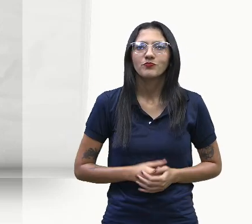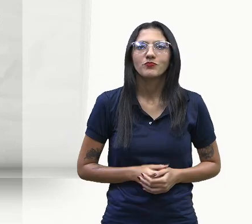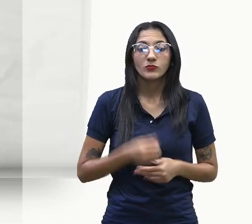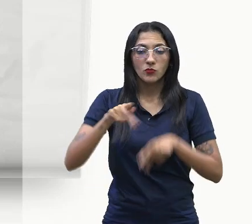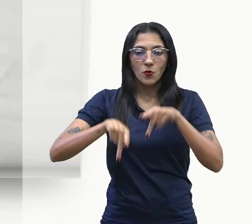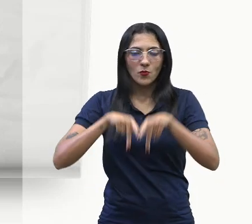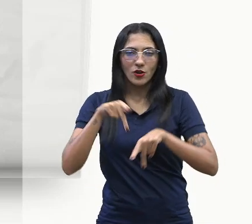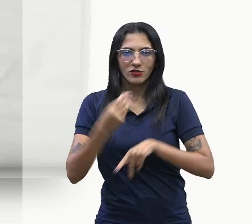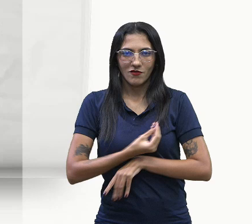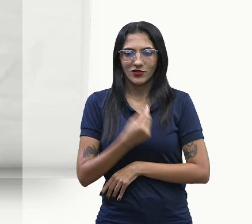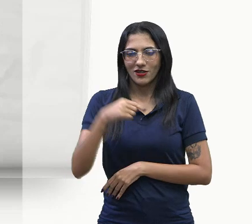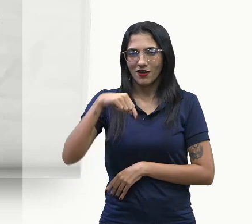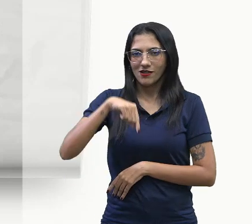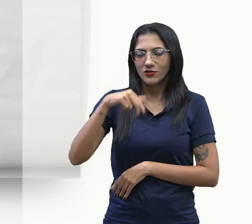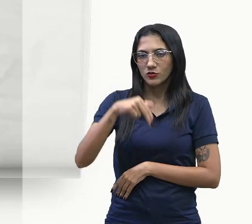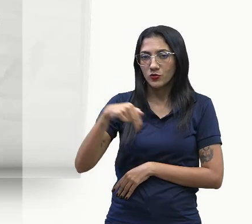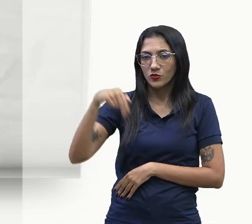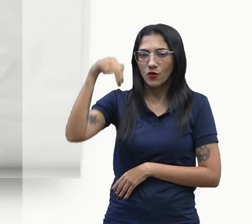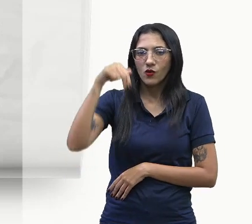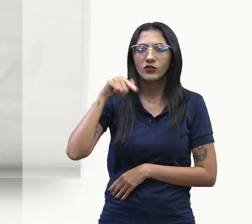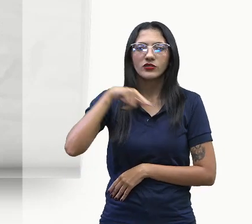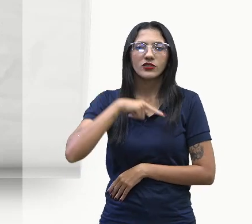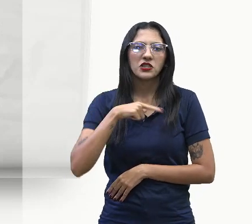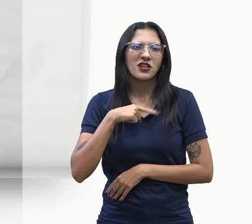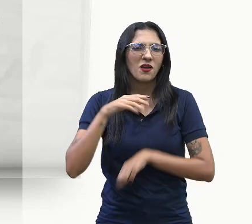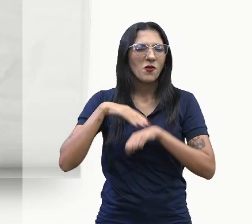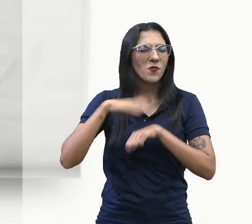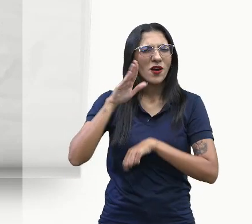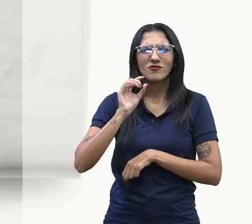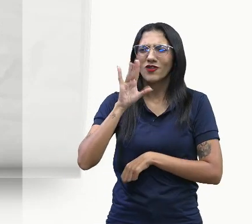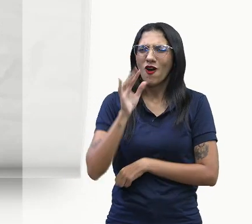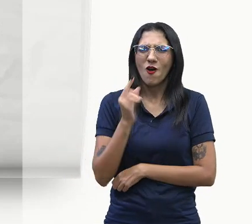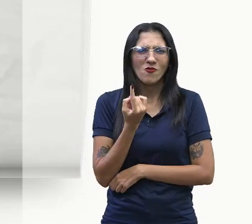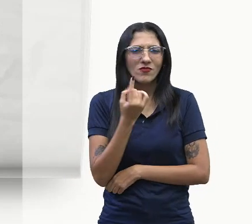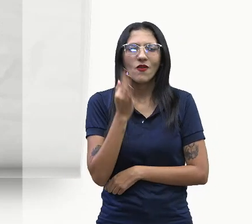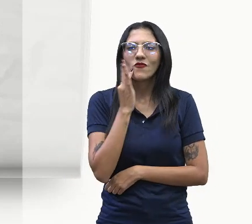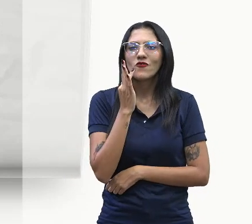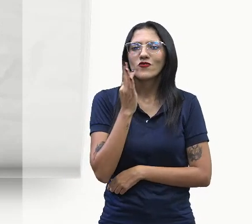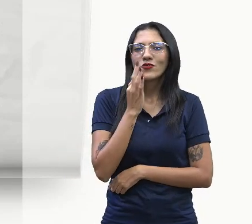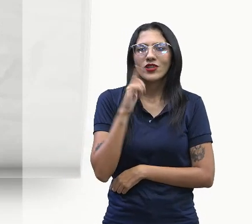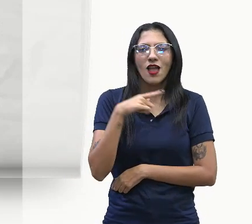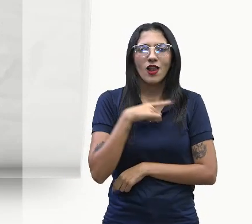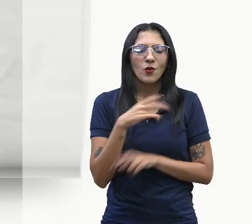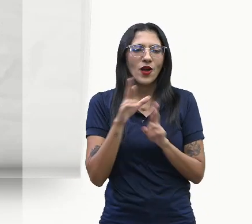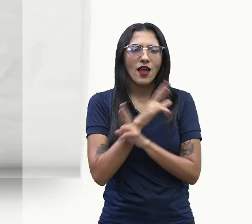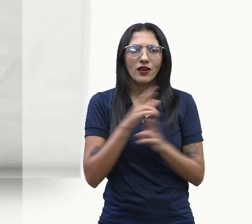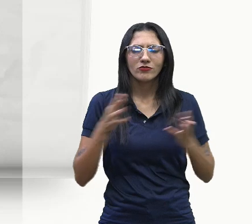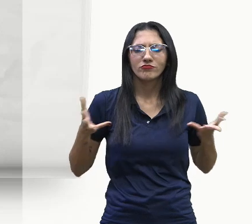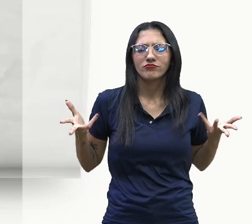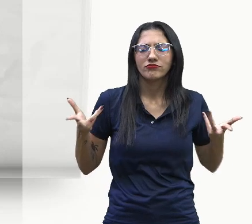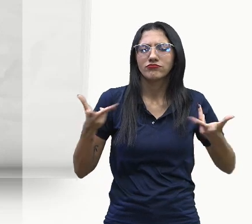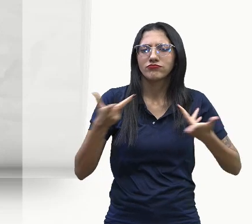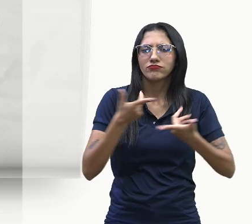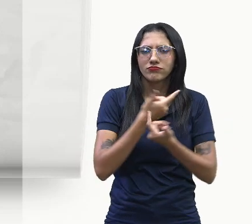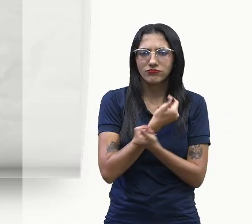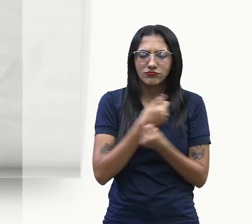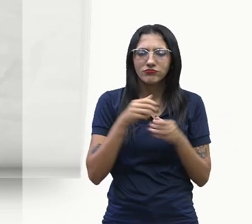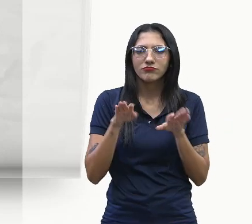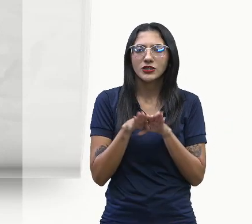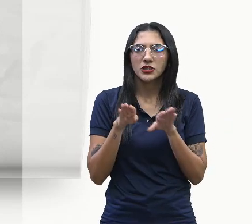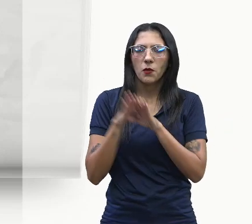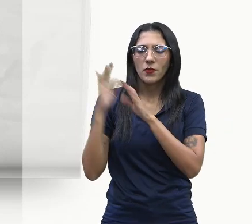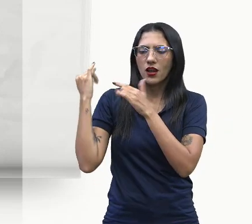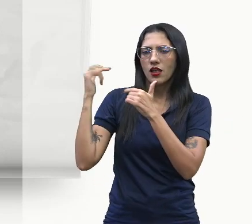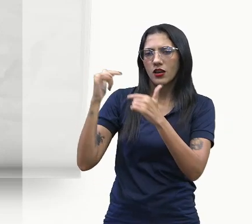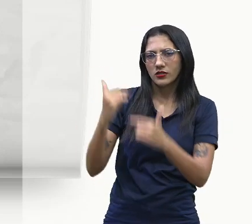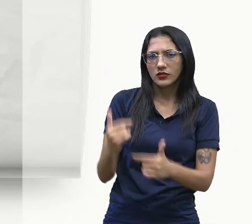região norte, ele é mais do que um fruto, é uma expressão da riqueza e resistência